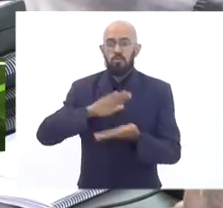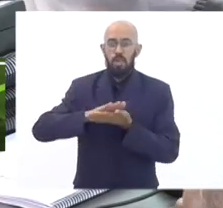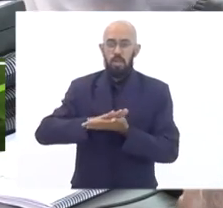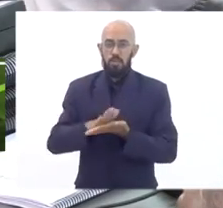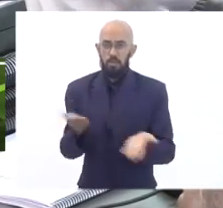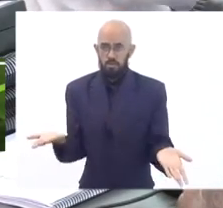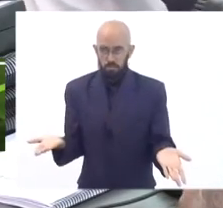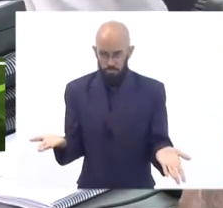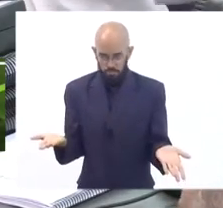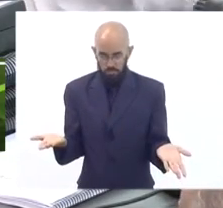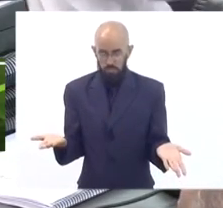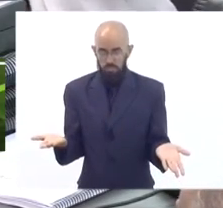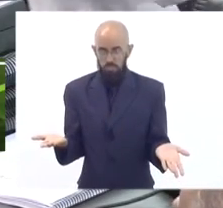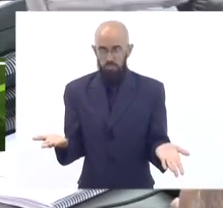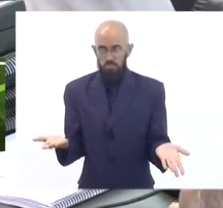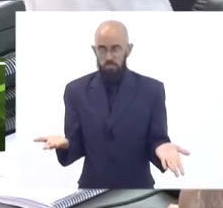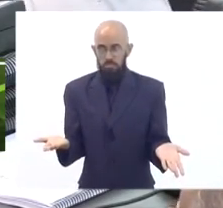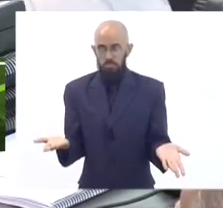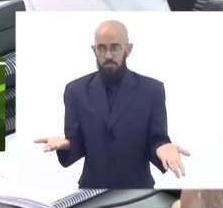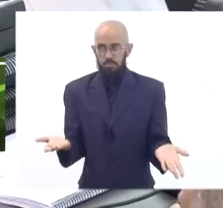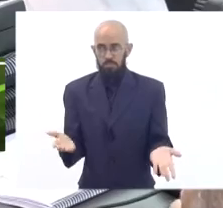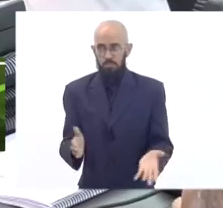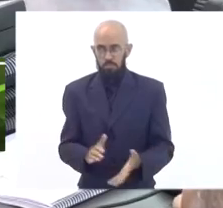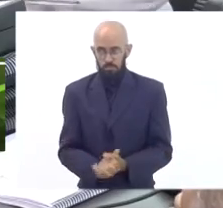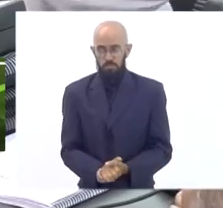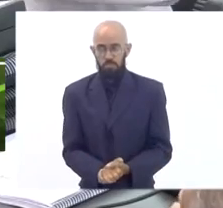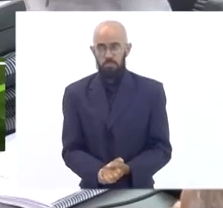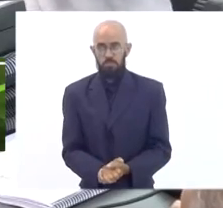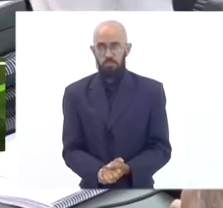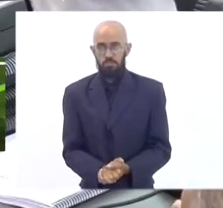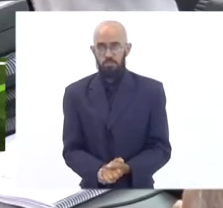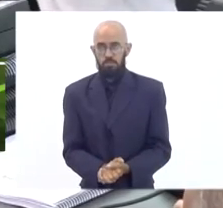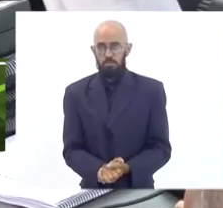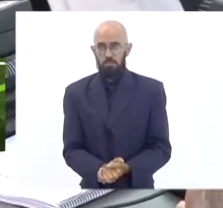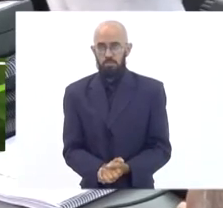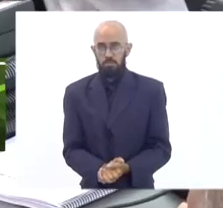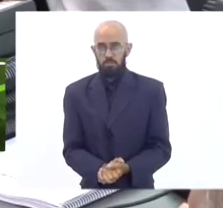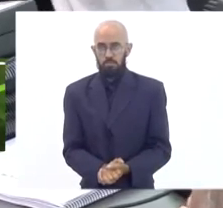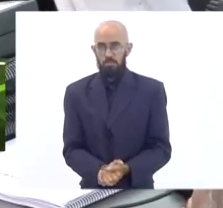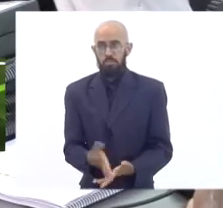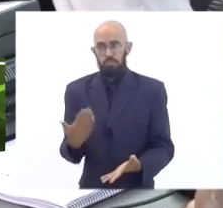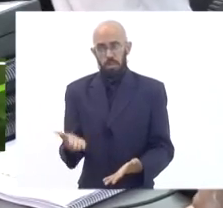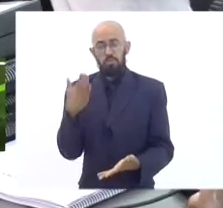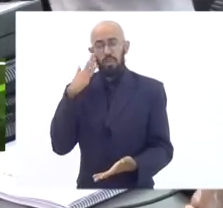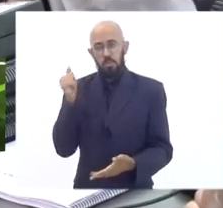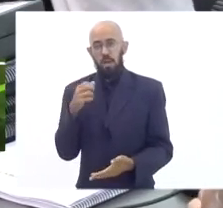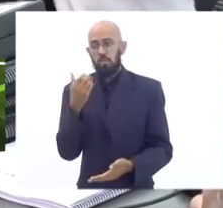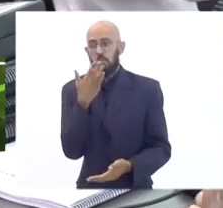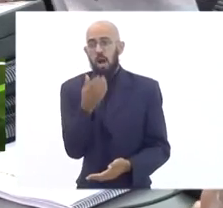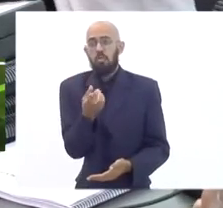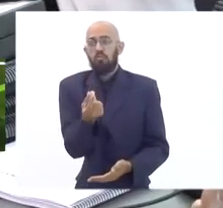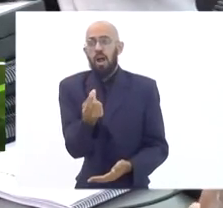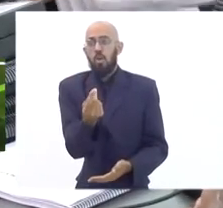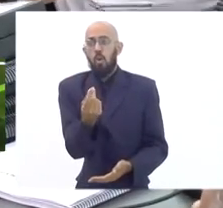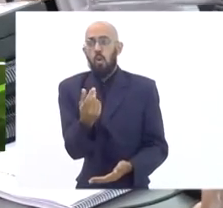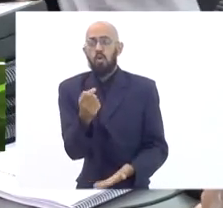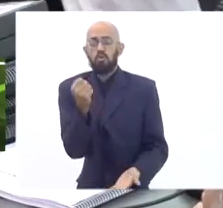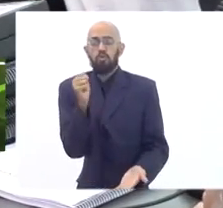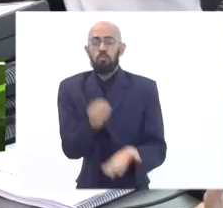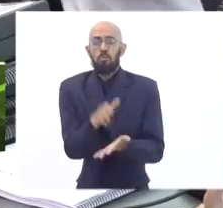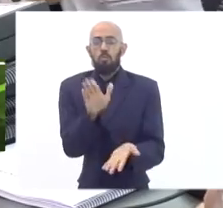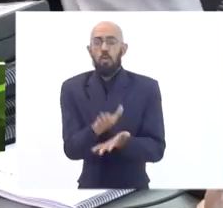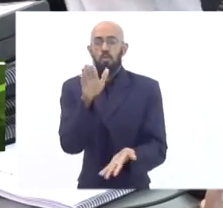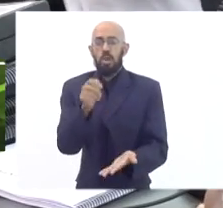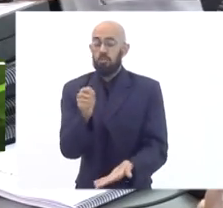povo fala na Zona Oeste. Vai para lá e vem para cá e não resolve nada. Então, eu quero saber qual foi o valor de multas geradas